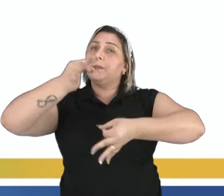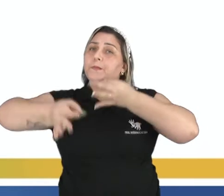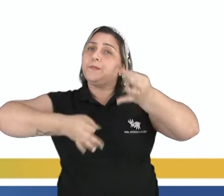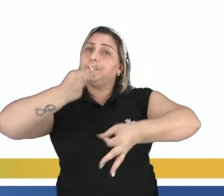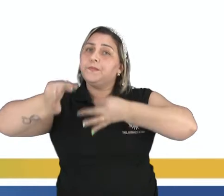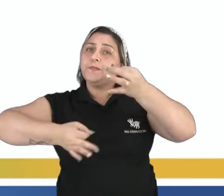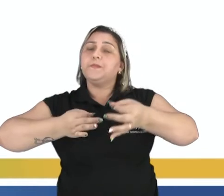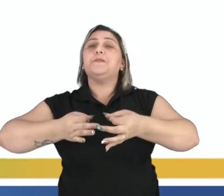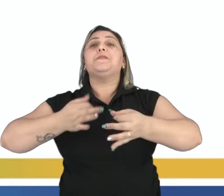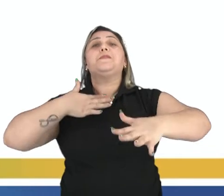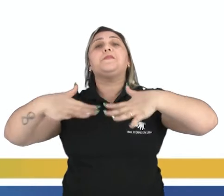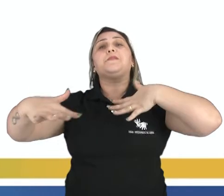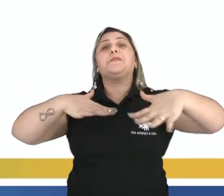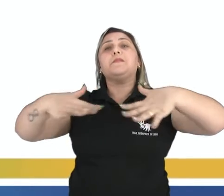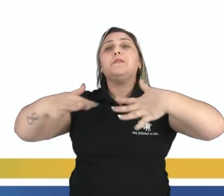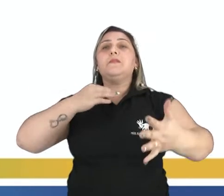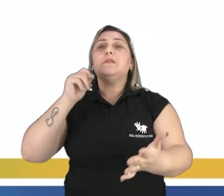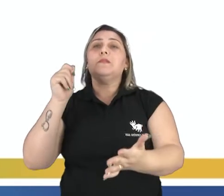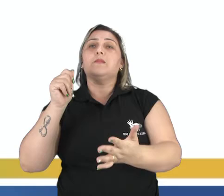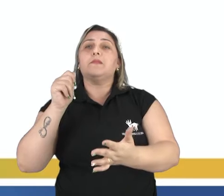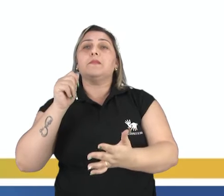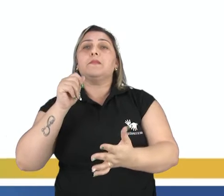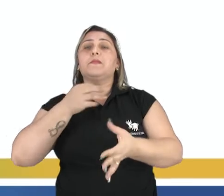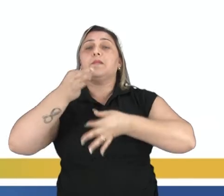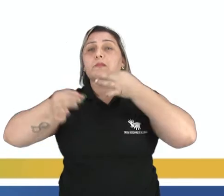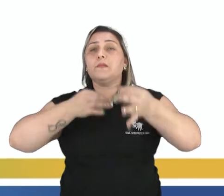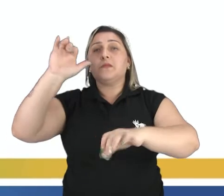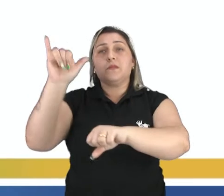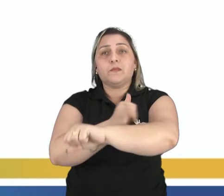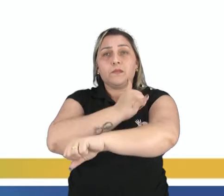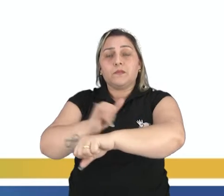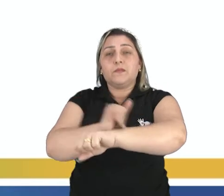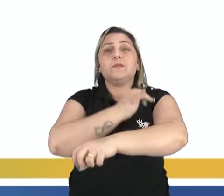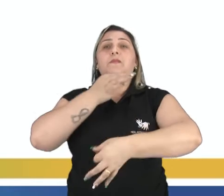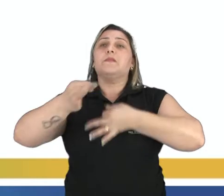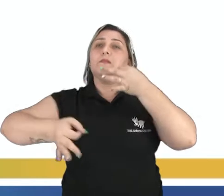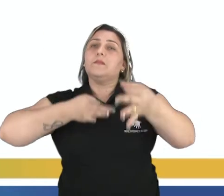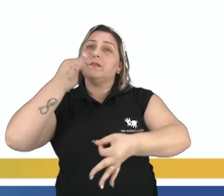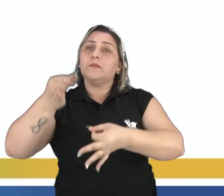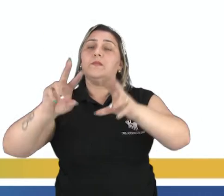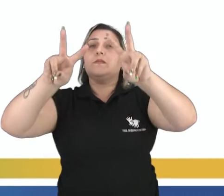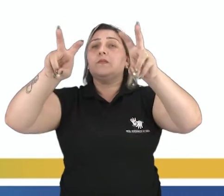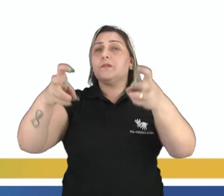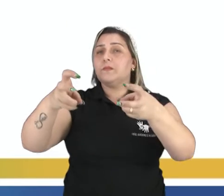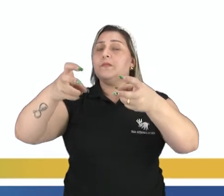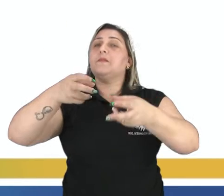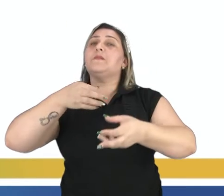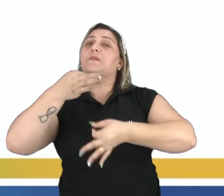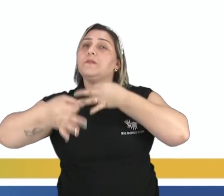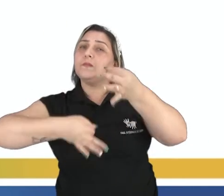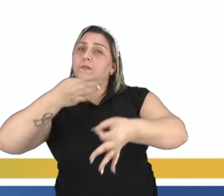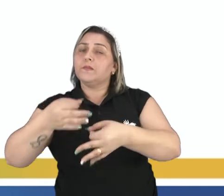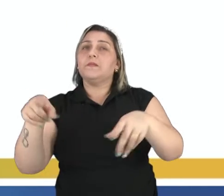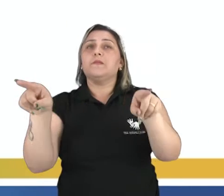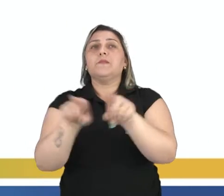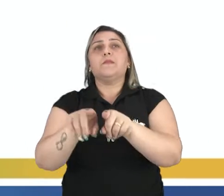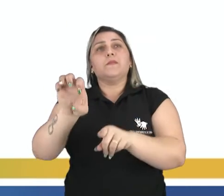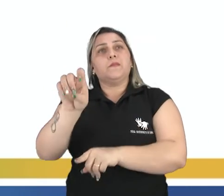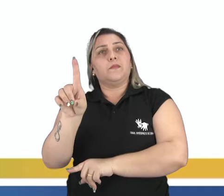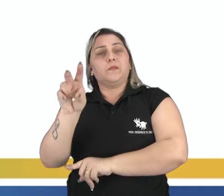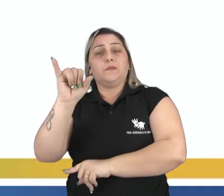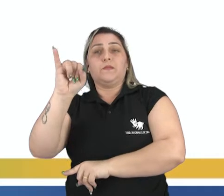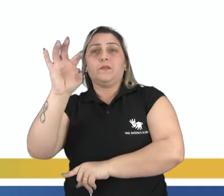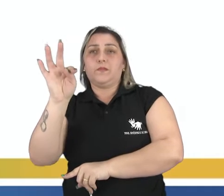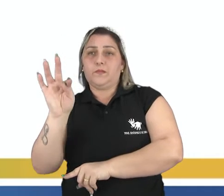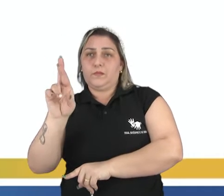dos movimentos argumentativos, da estratégia argumentativa, dos tipos de argumentos. Então, o editorial já é um pouco diferente,